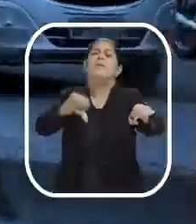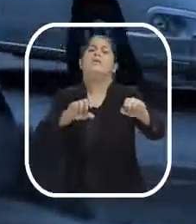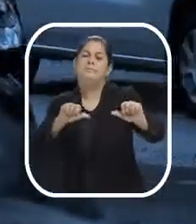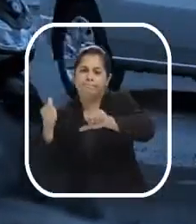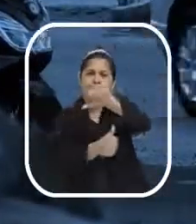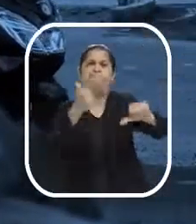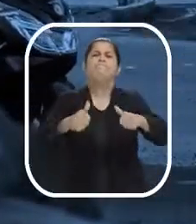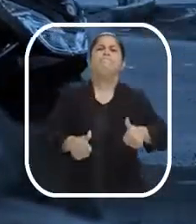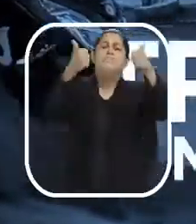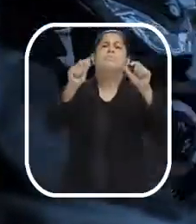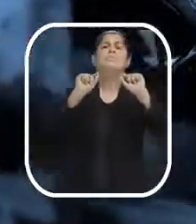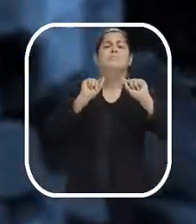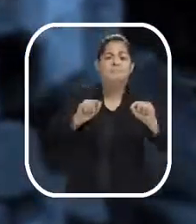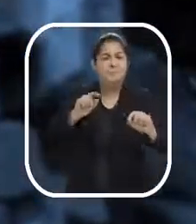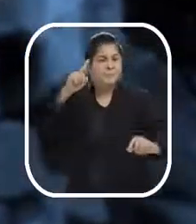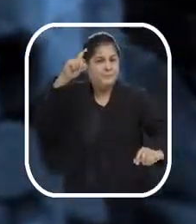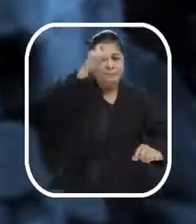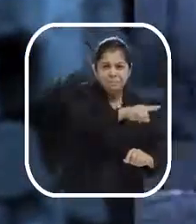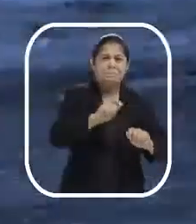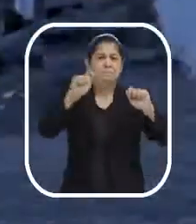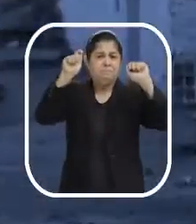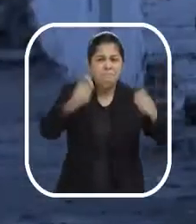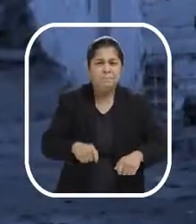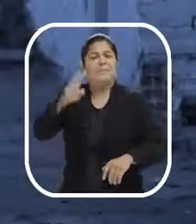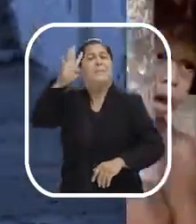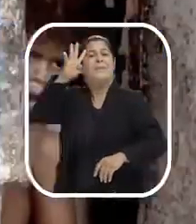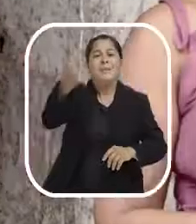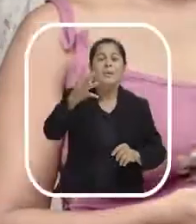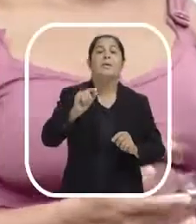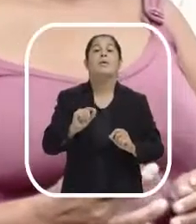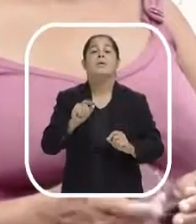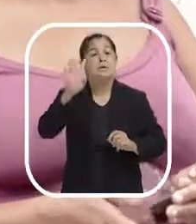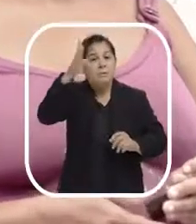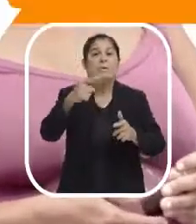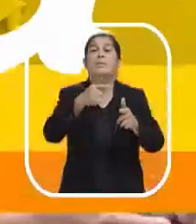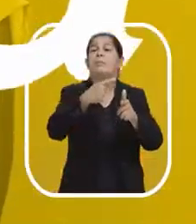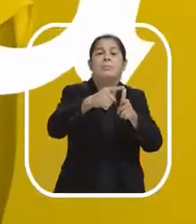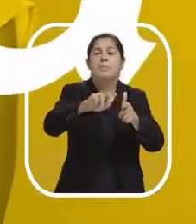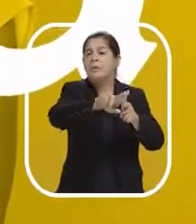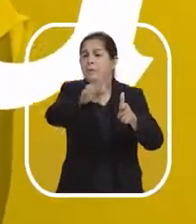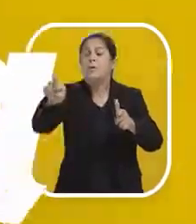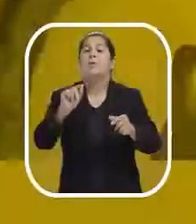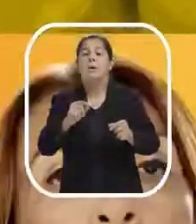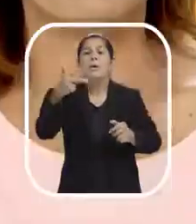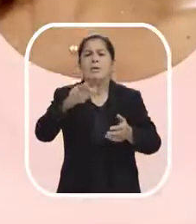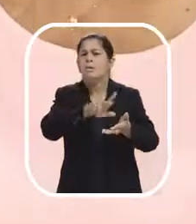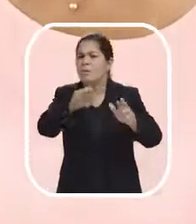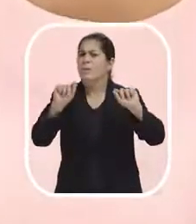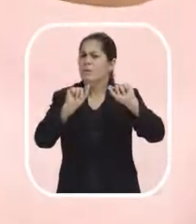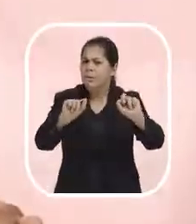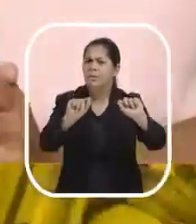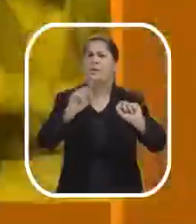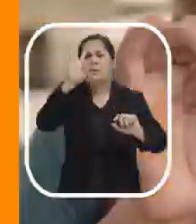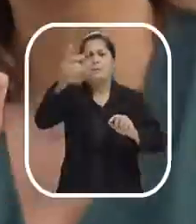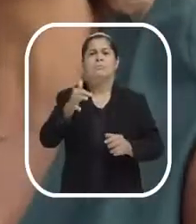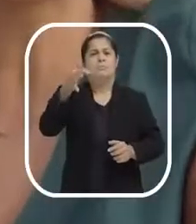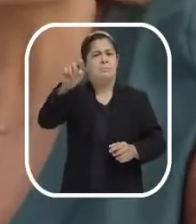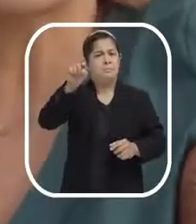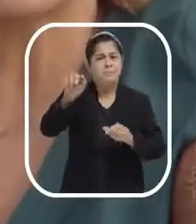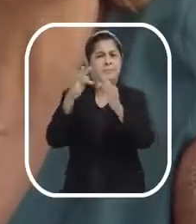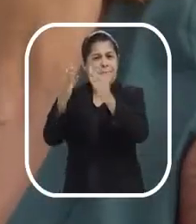aí vai inúmeras coisas. A segunda coisa é... a vontade de superar esse obstáculo. Então, começa